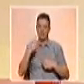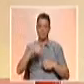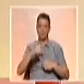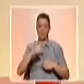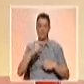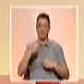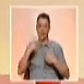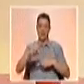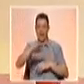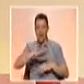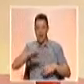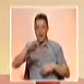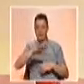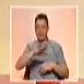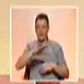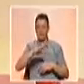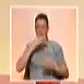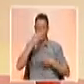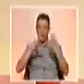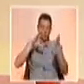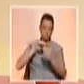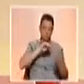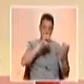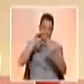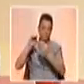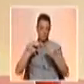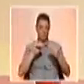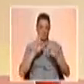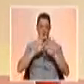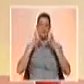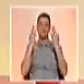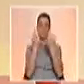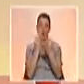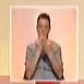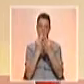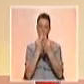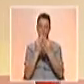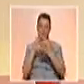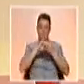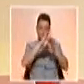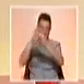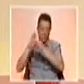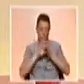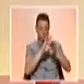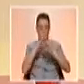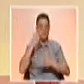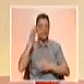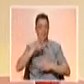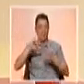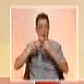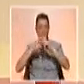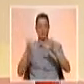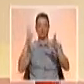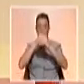de diferentes áreas interdisciplinares a falarem, a estarem em fórum, a estarem uníssono a tentar resolver o problema.